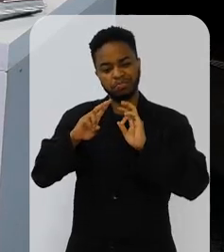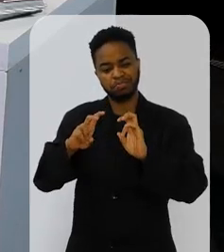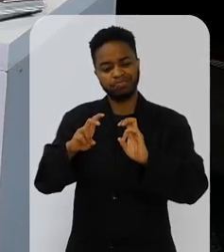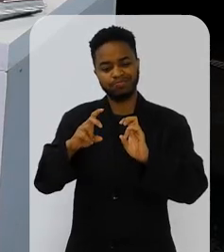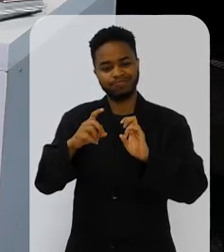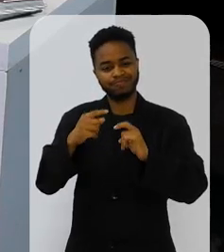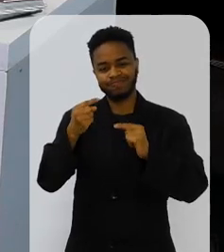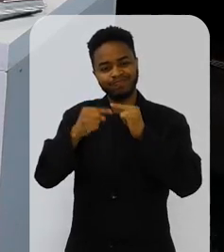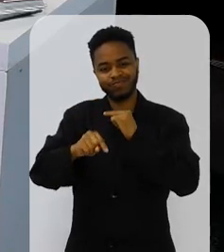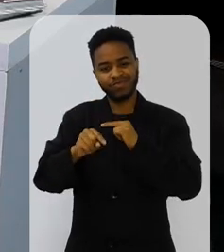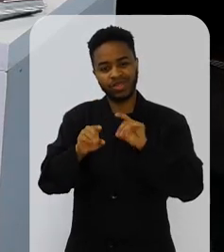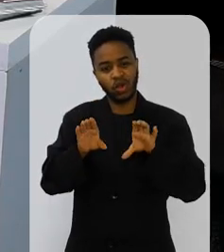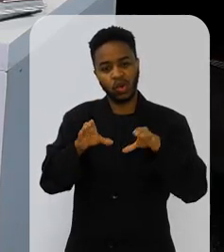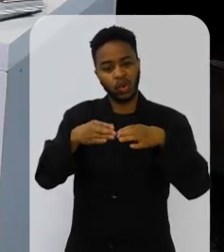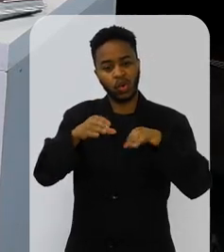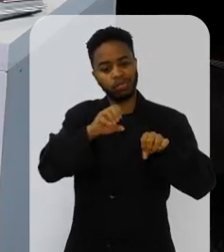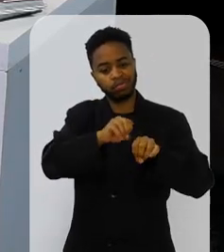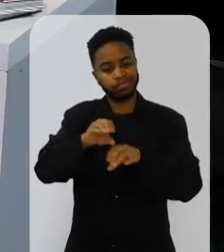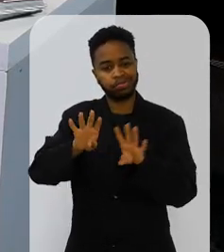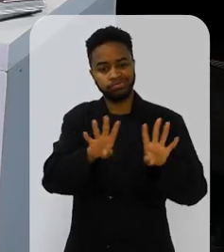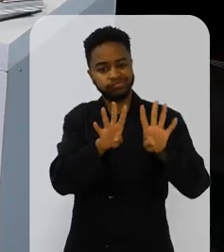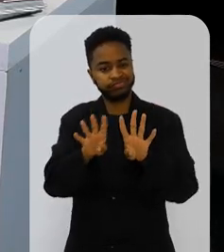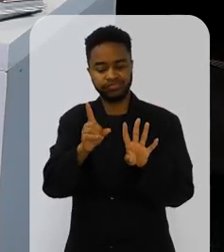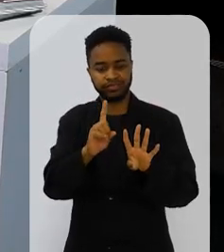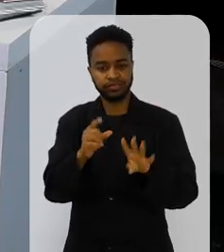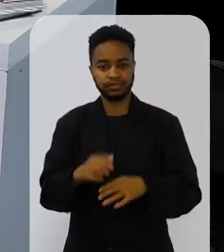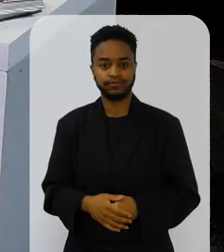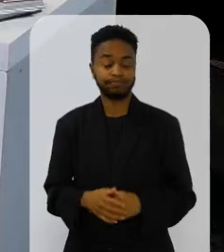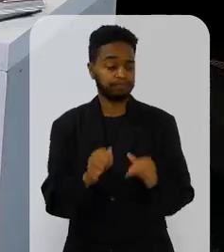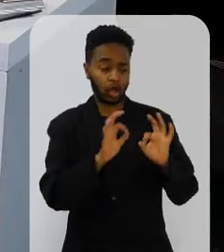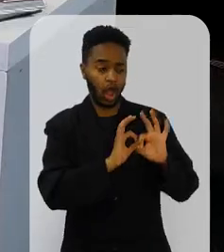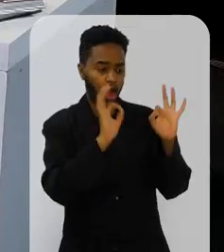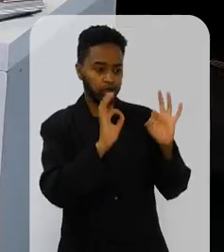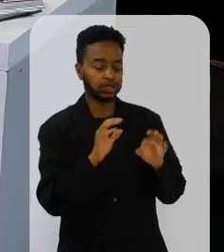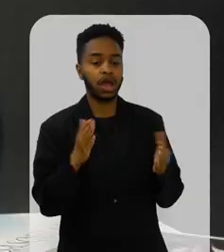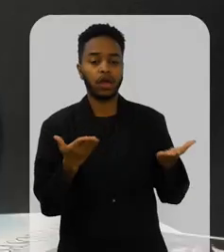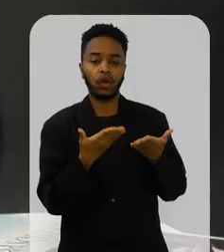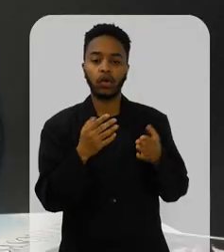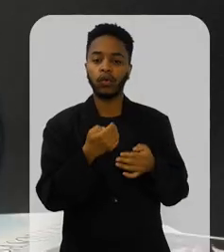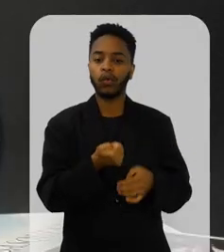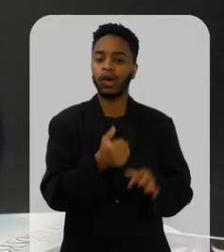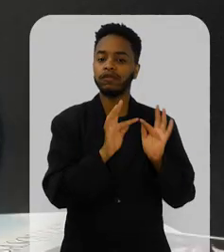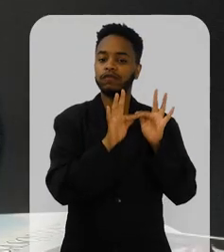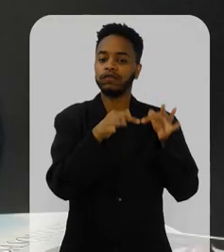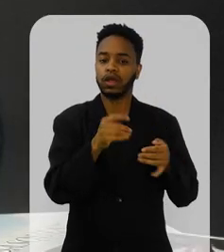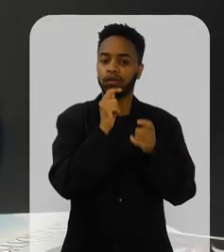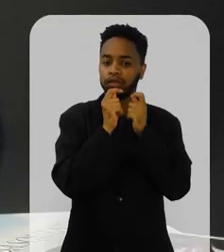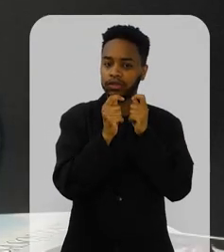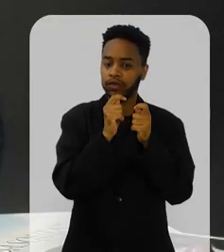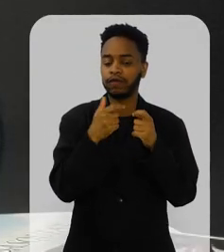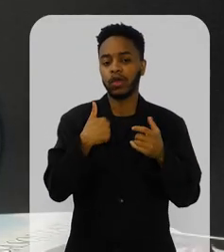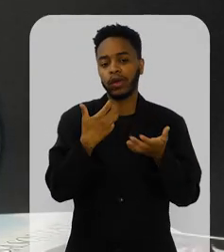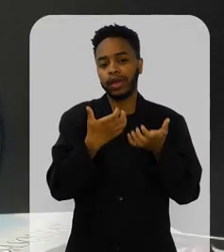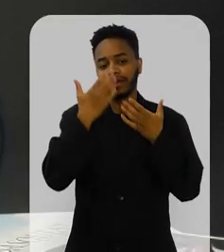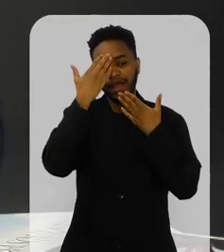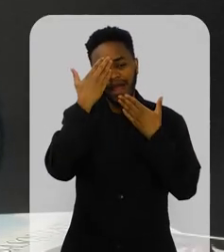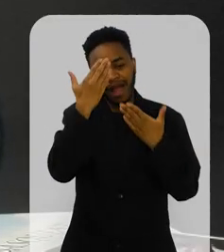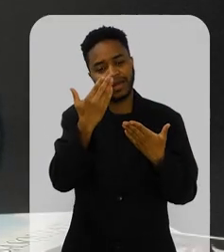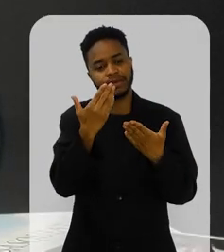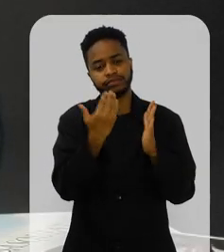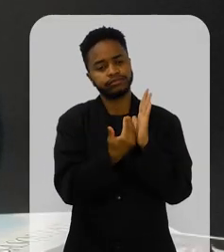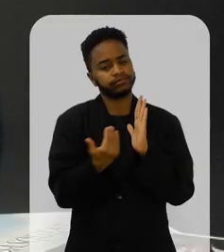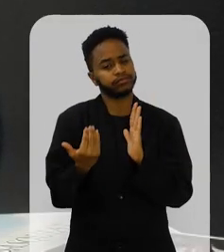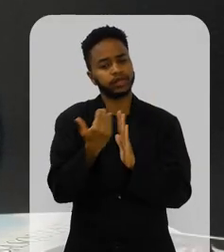fazendo comissão de frente. Tá ótimo. Bira, a gente está chegando no final da nossa entrevista. Quero te